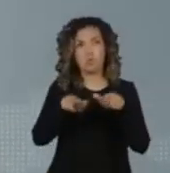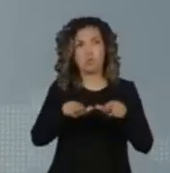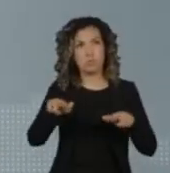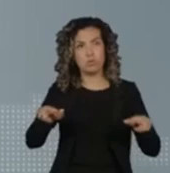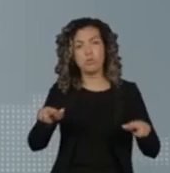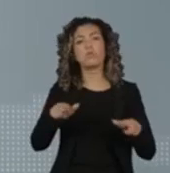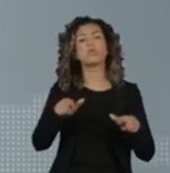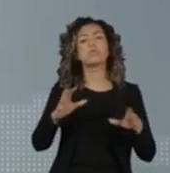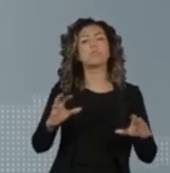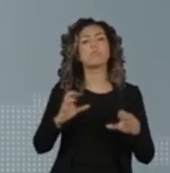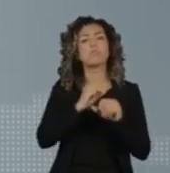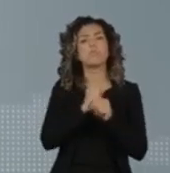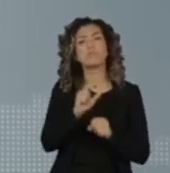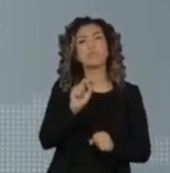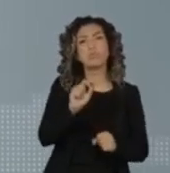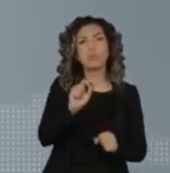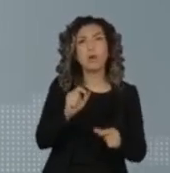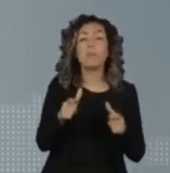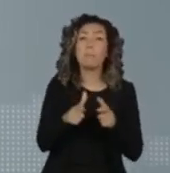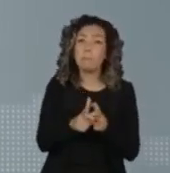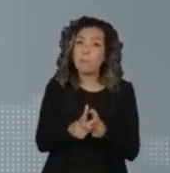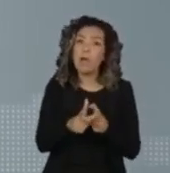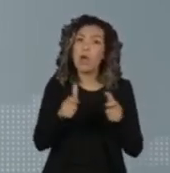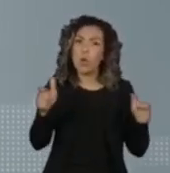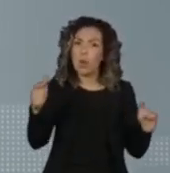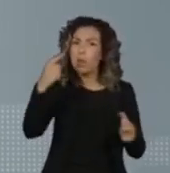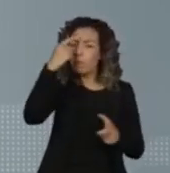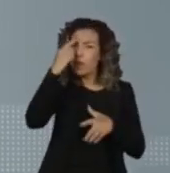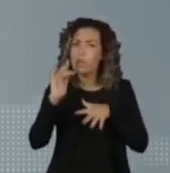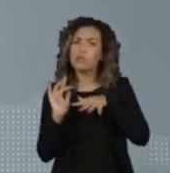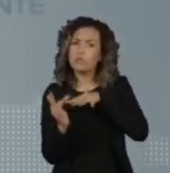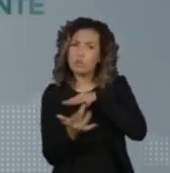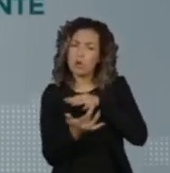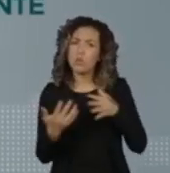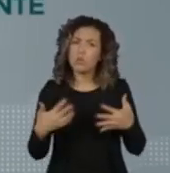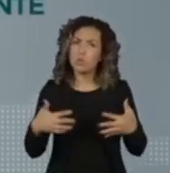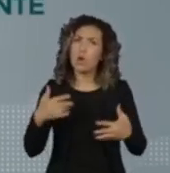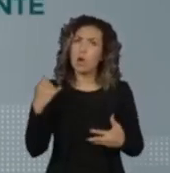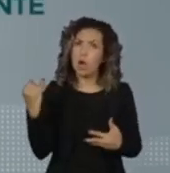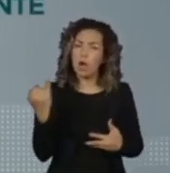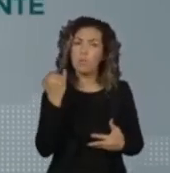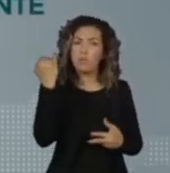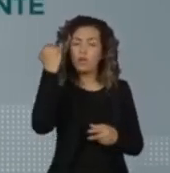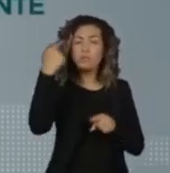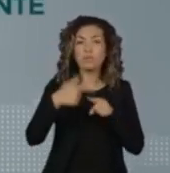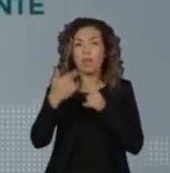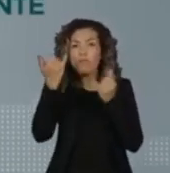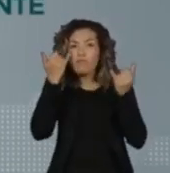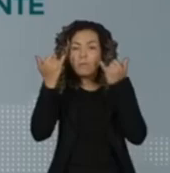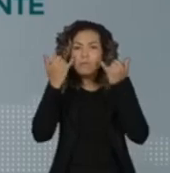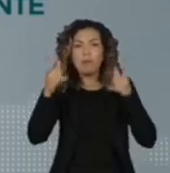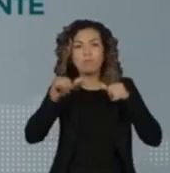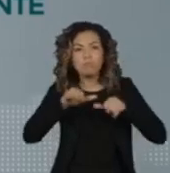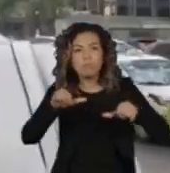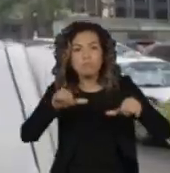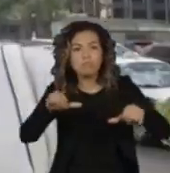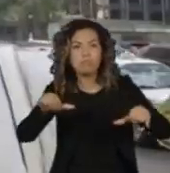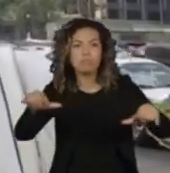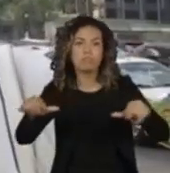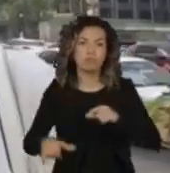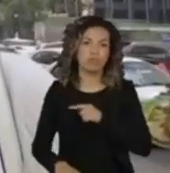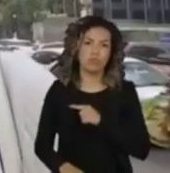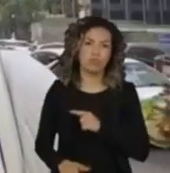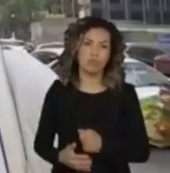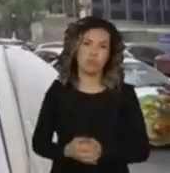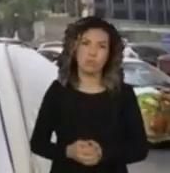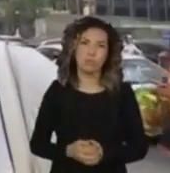que a maioria absoluta considera as redes sociais importantes na disseminação de informações e notícias. Eu tenho